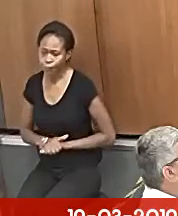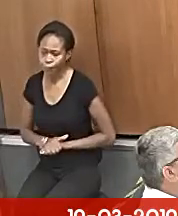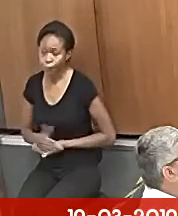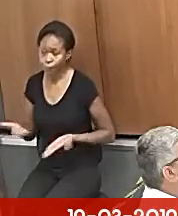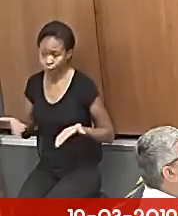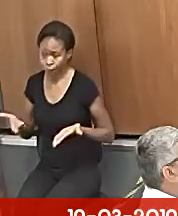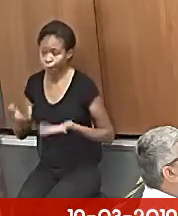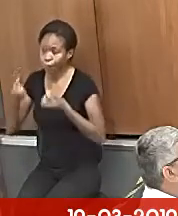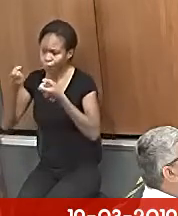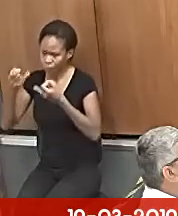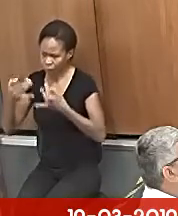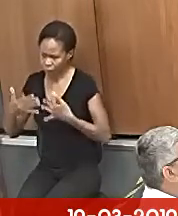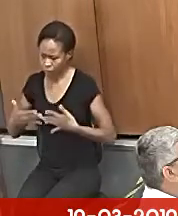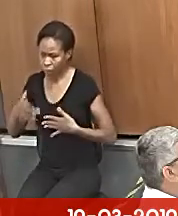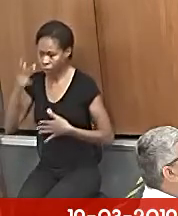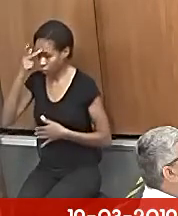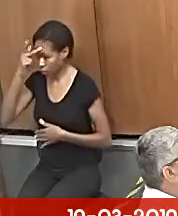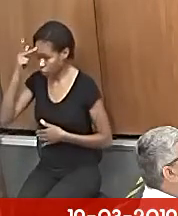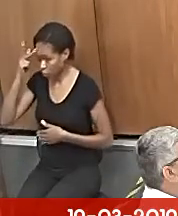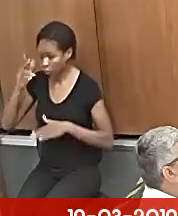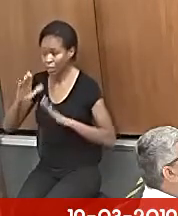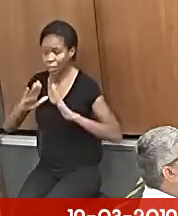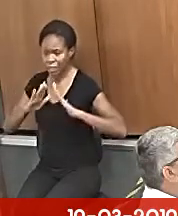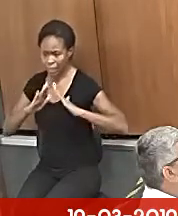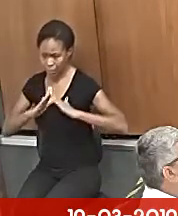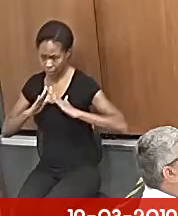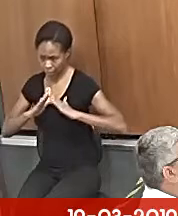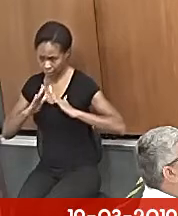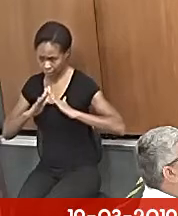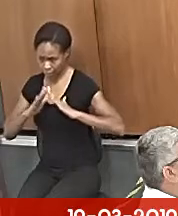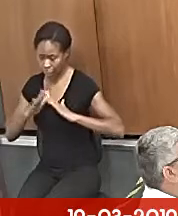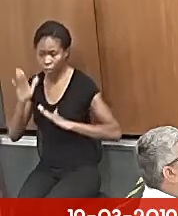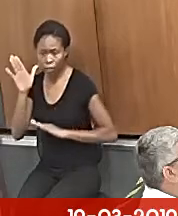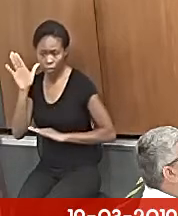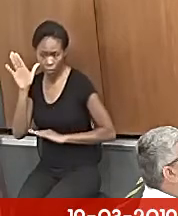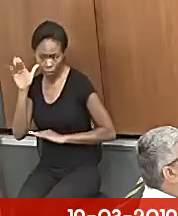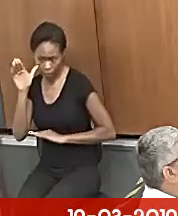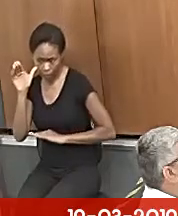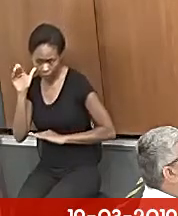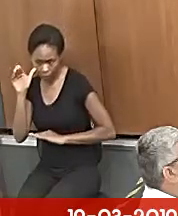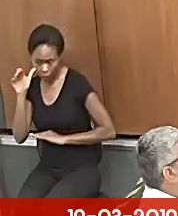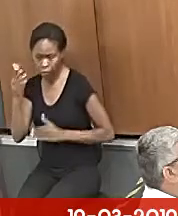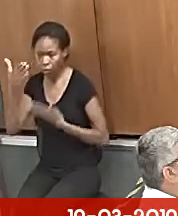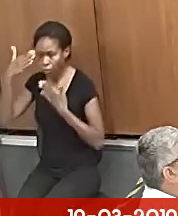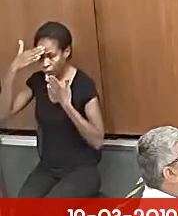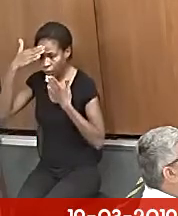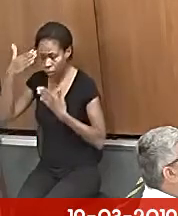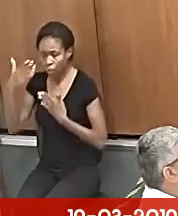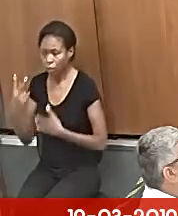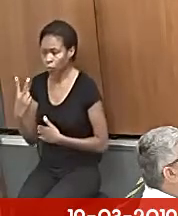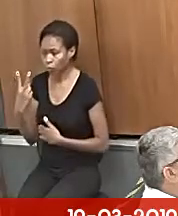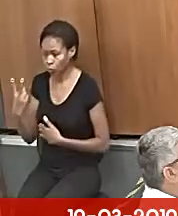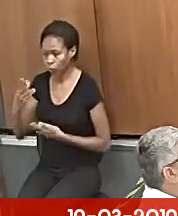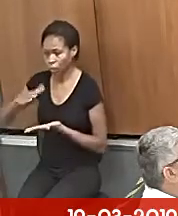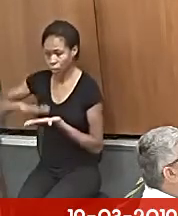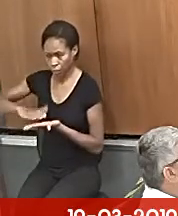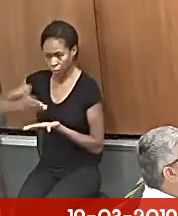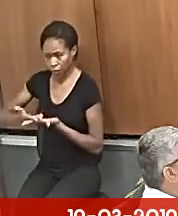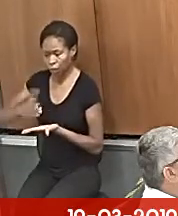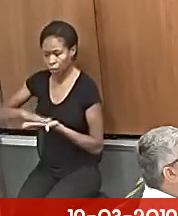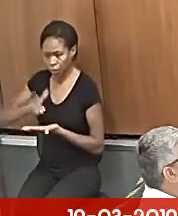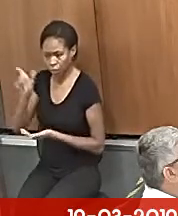falando as pessoas em casa agora estão também nos acompanhando eu queria agradecer as duas produtoras que estão